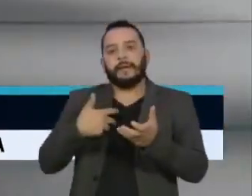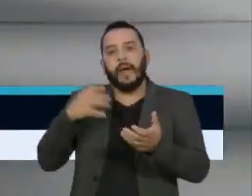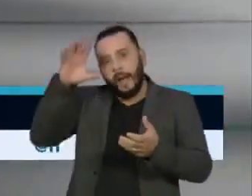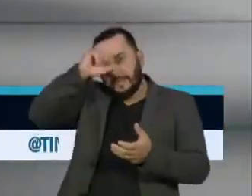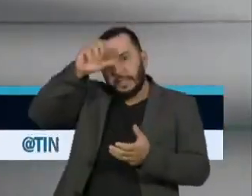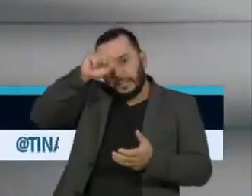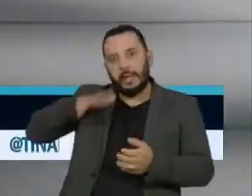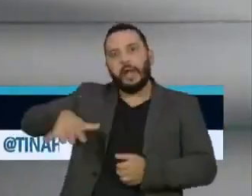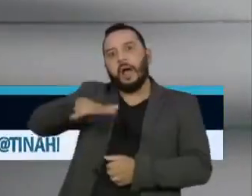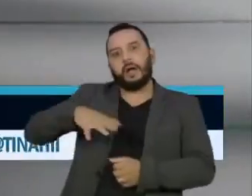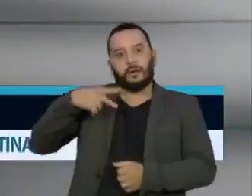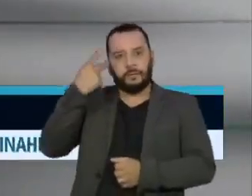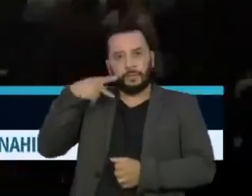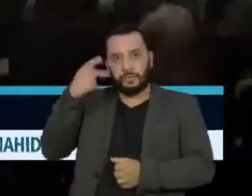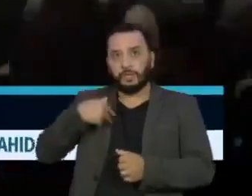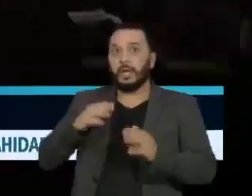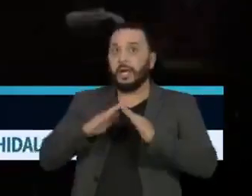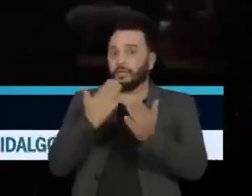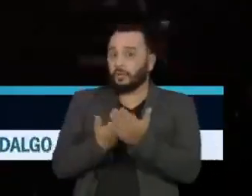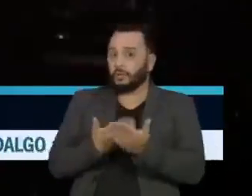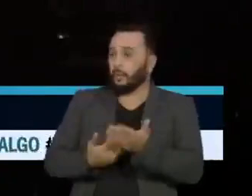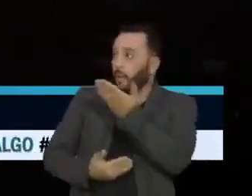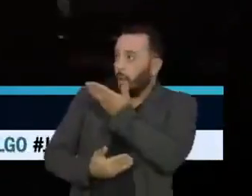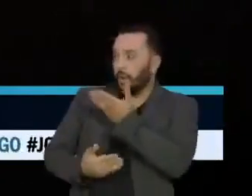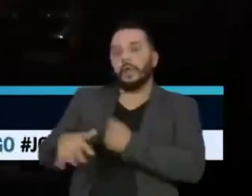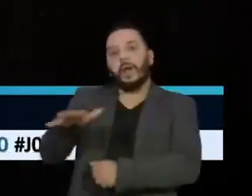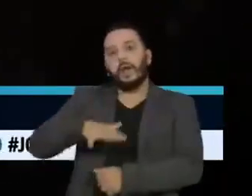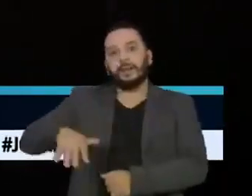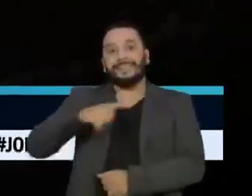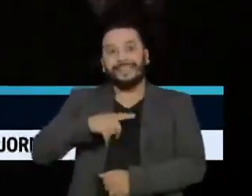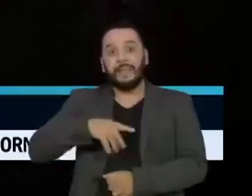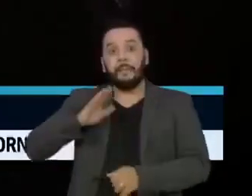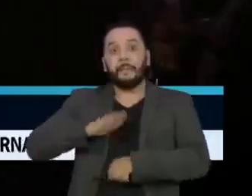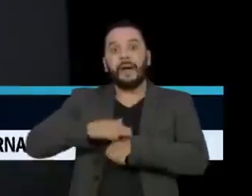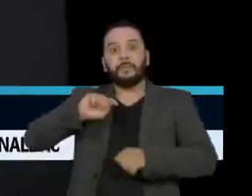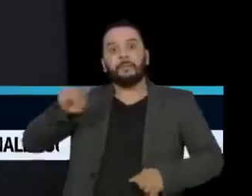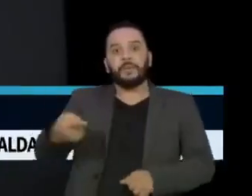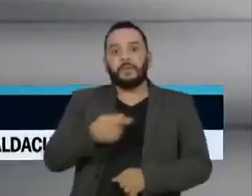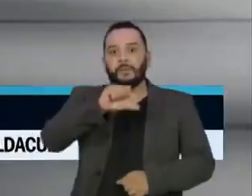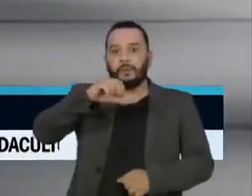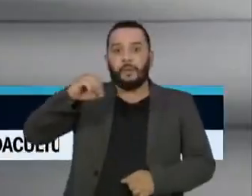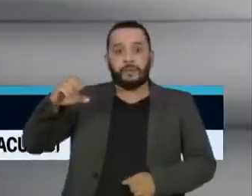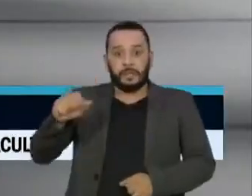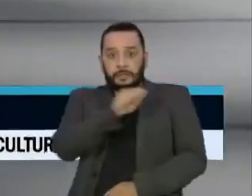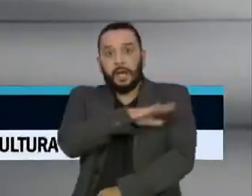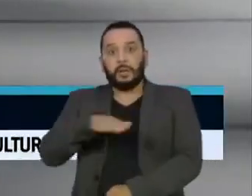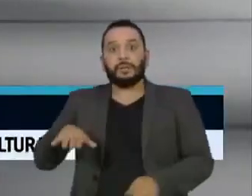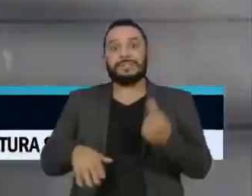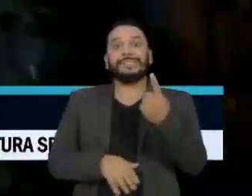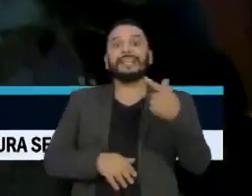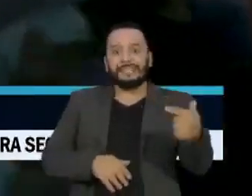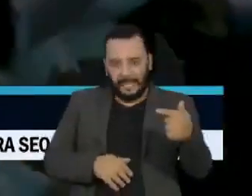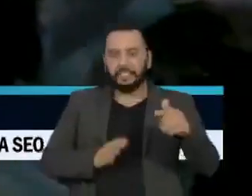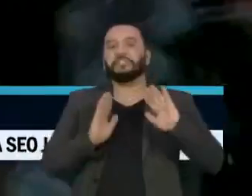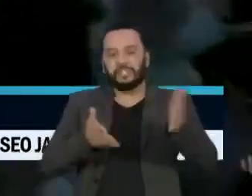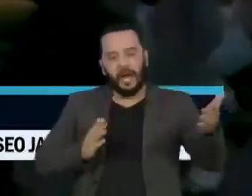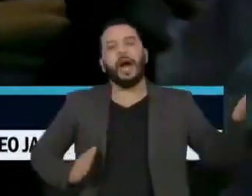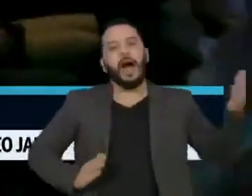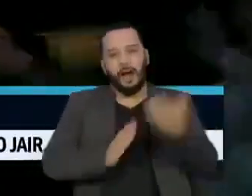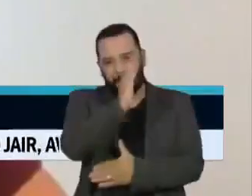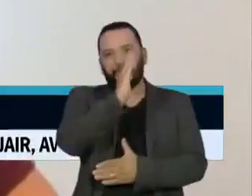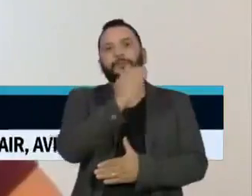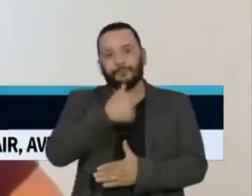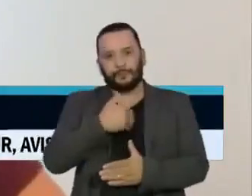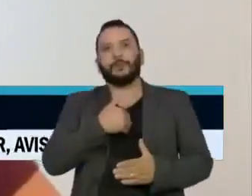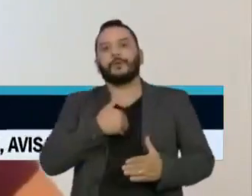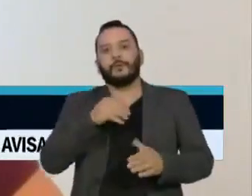formação política. Essa escola que dá cursos na área já recebeu 1.900 alunos. 17 foram eleitos nas eleições de